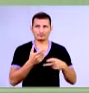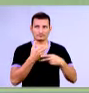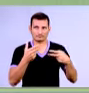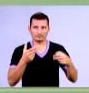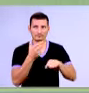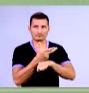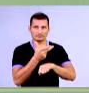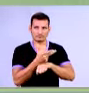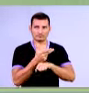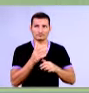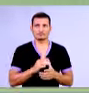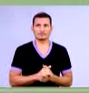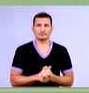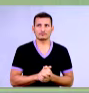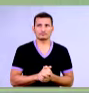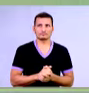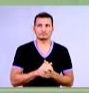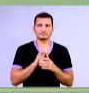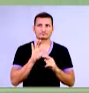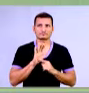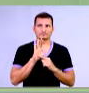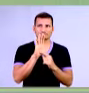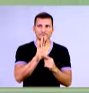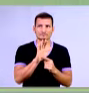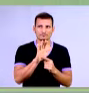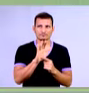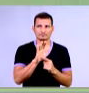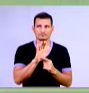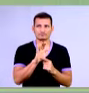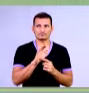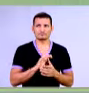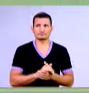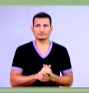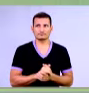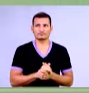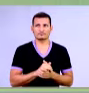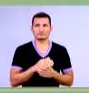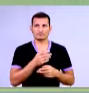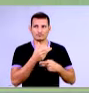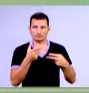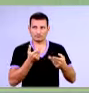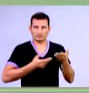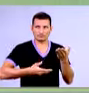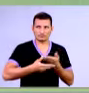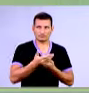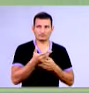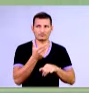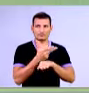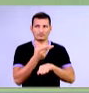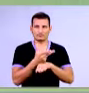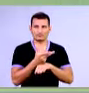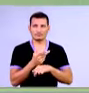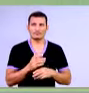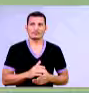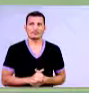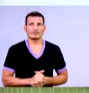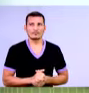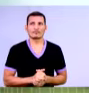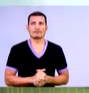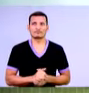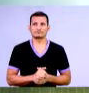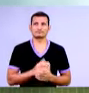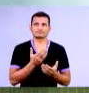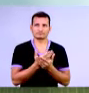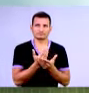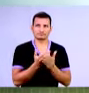multimídias e apresentar requisitos relacionados à multimídia. Então, a nossa aula de hoje